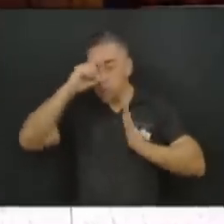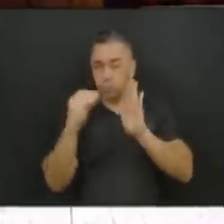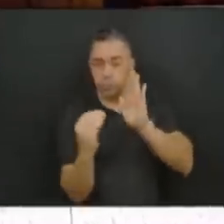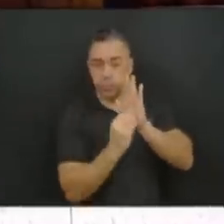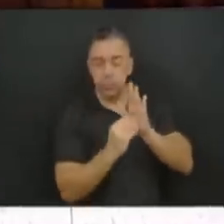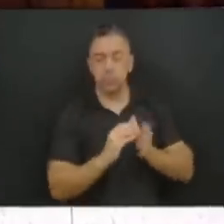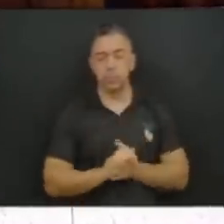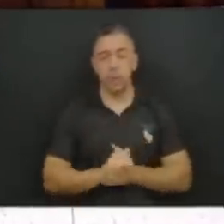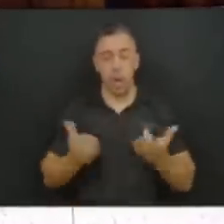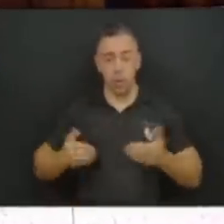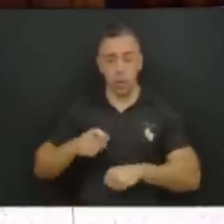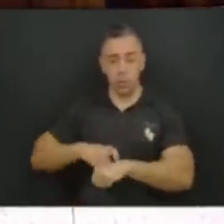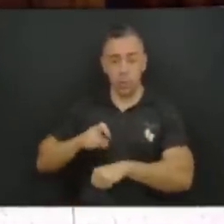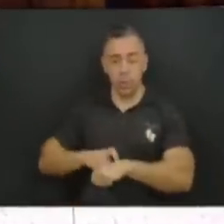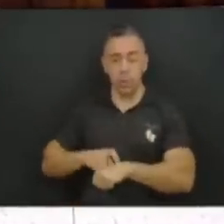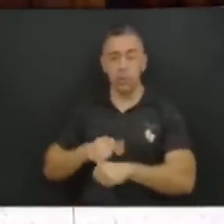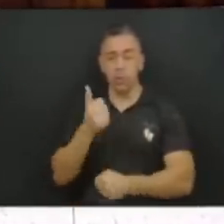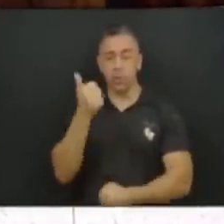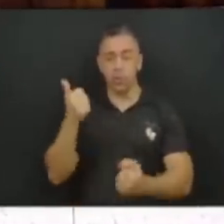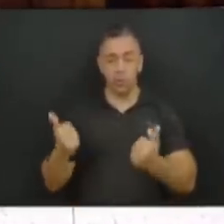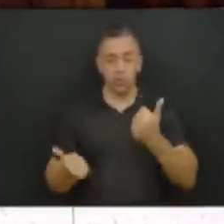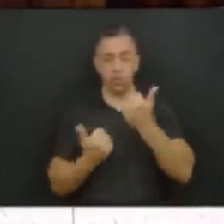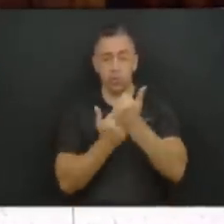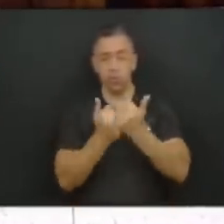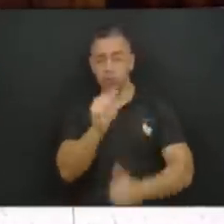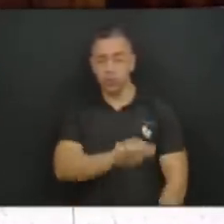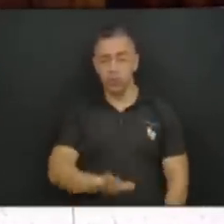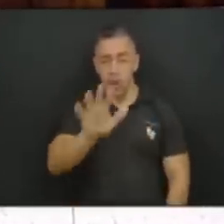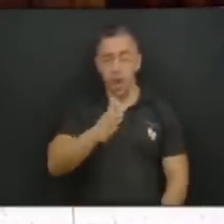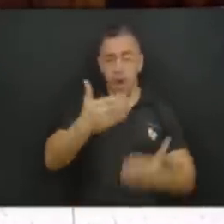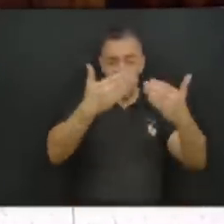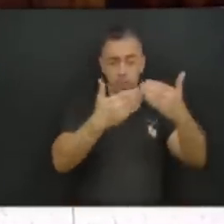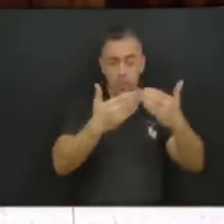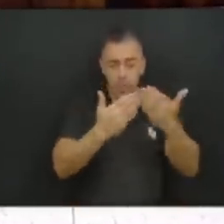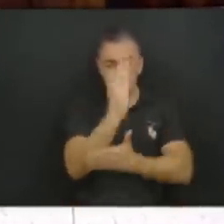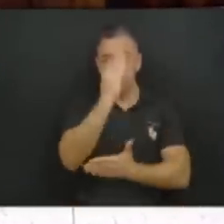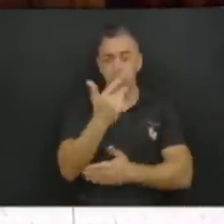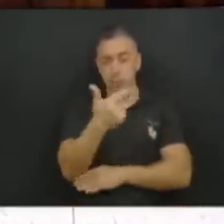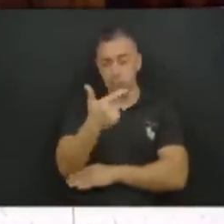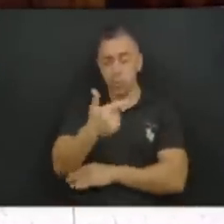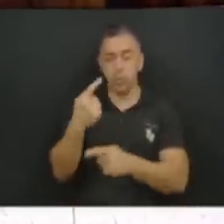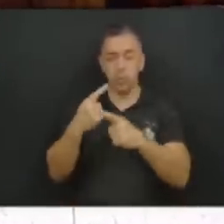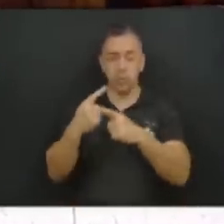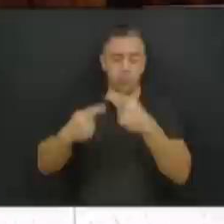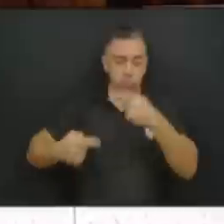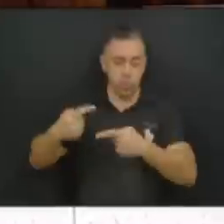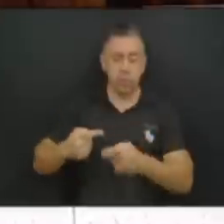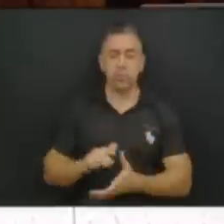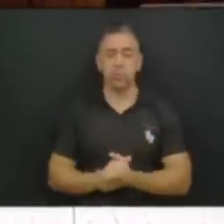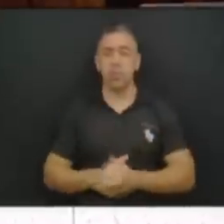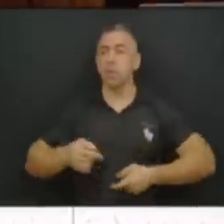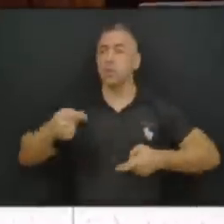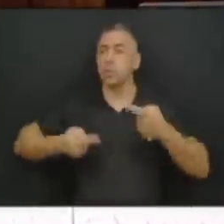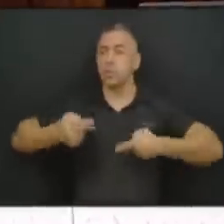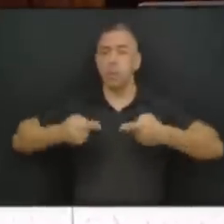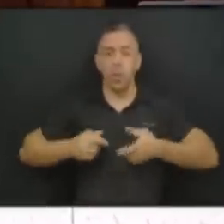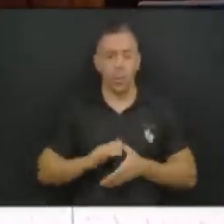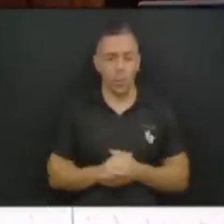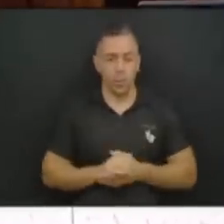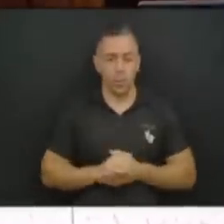apreciar nesse turno ou substitutivo geral aprovado em segunda discussão em discussão